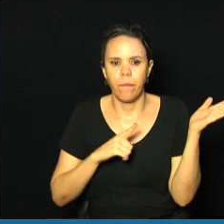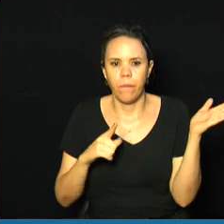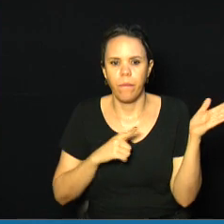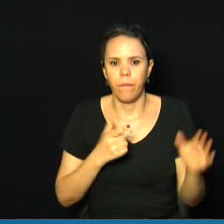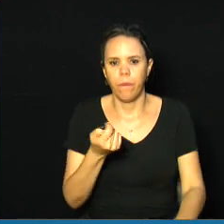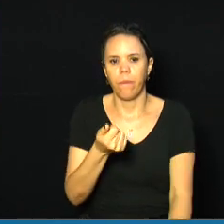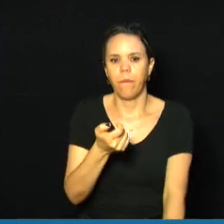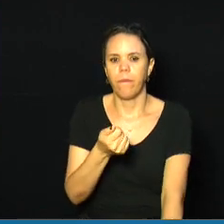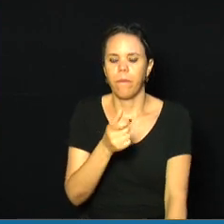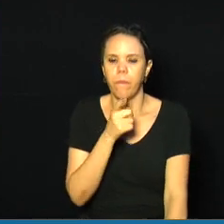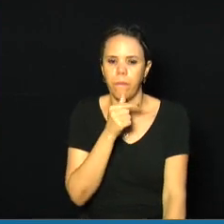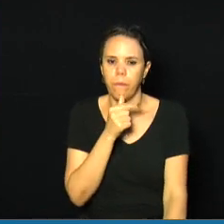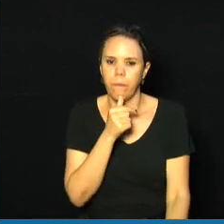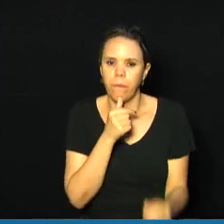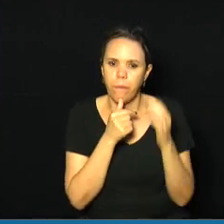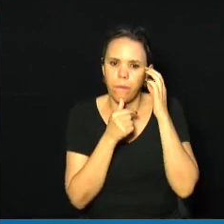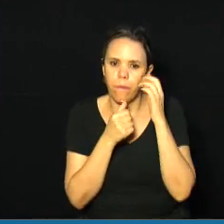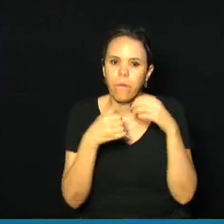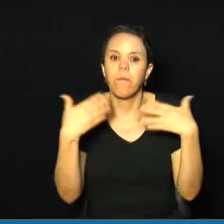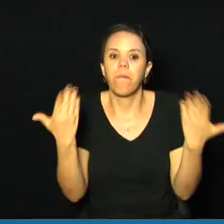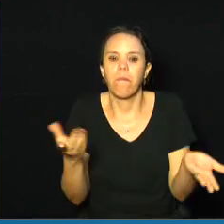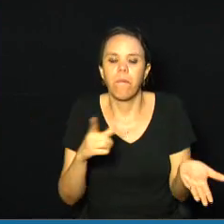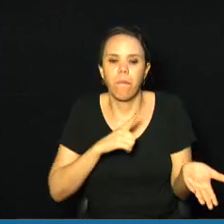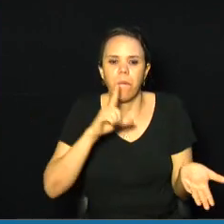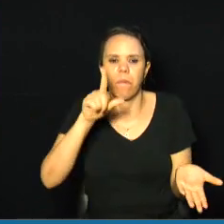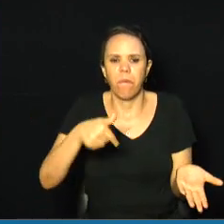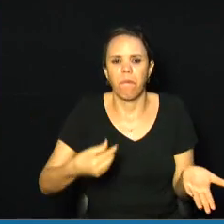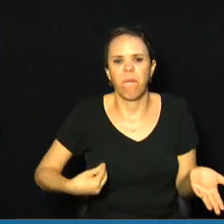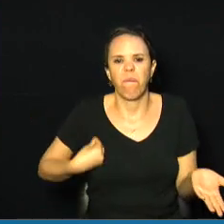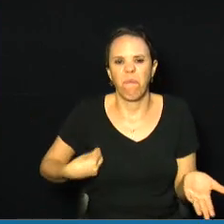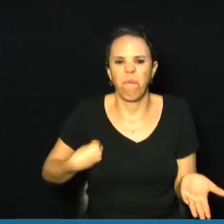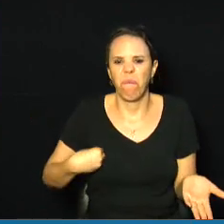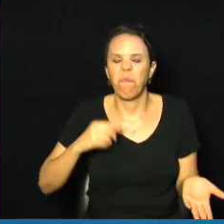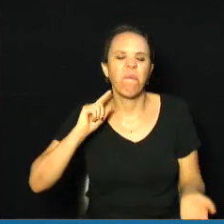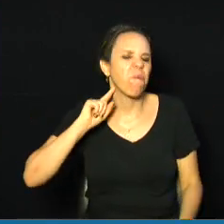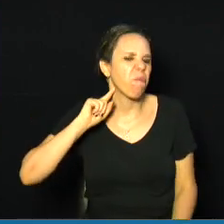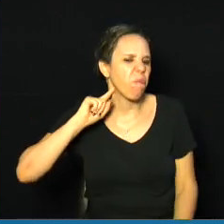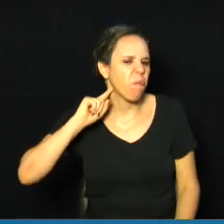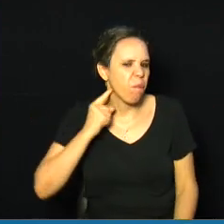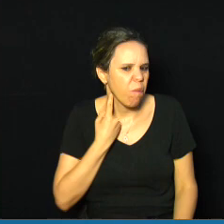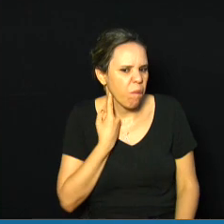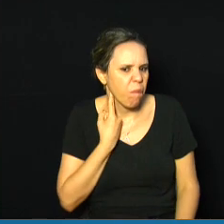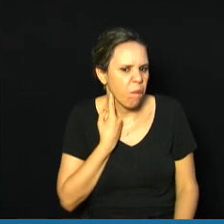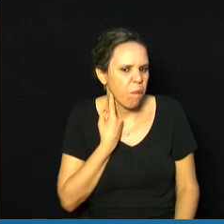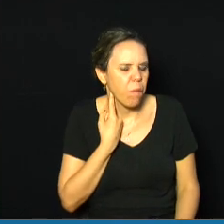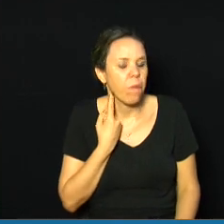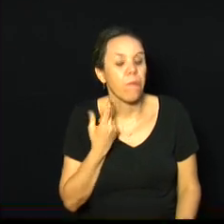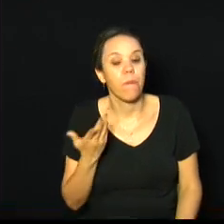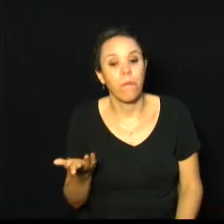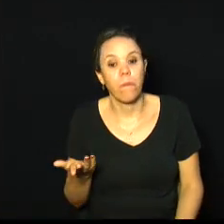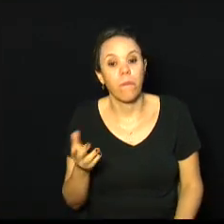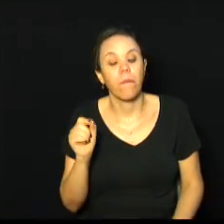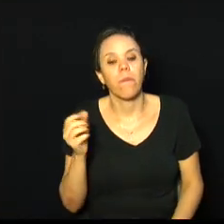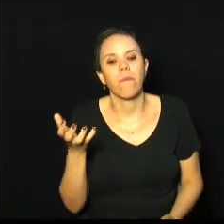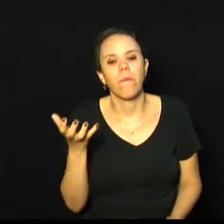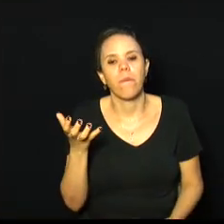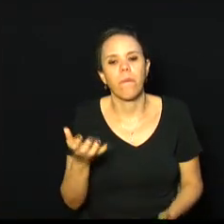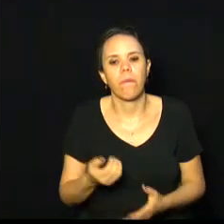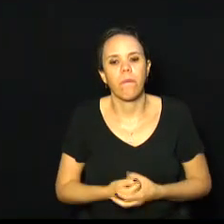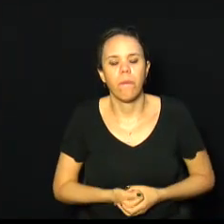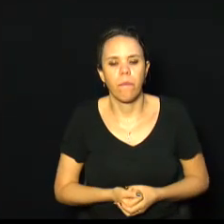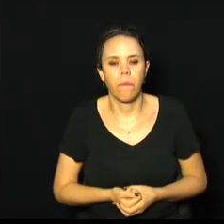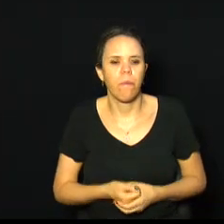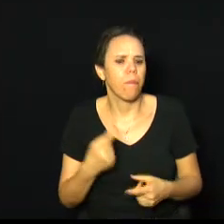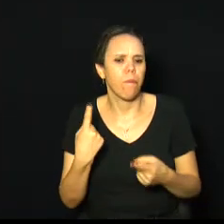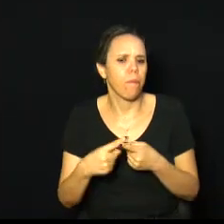poucas águas e, quando temos, estão sujas. Né? E aí, por